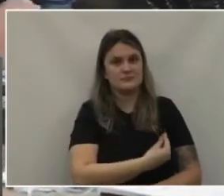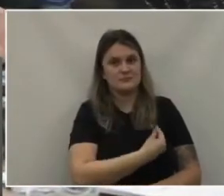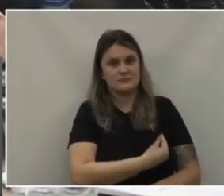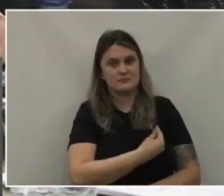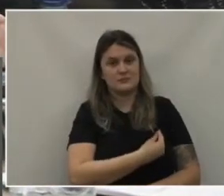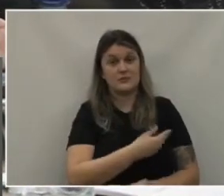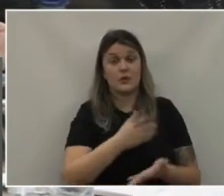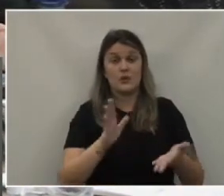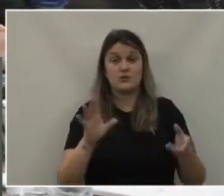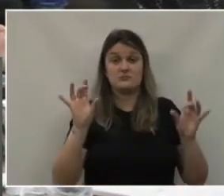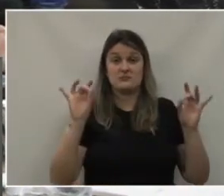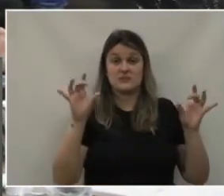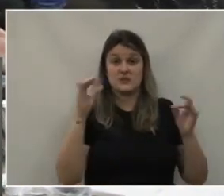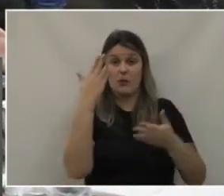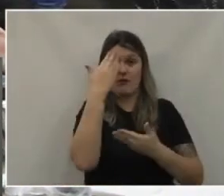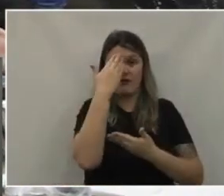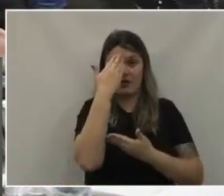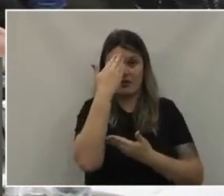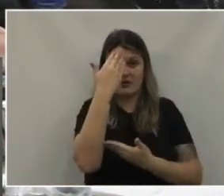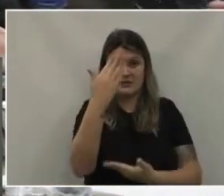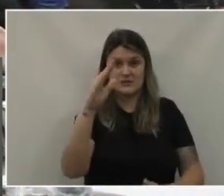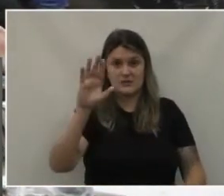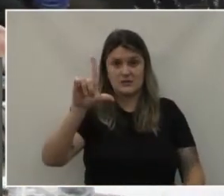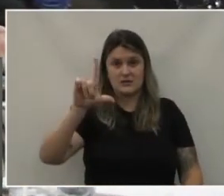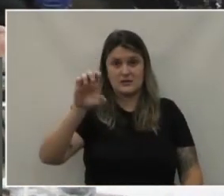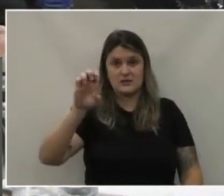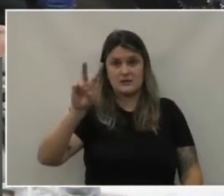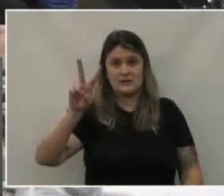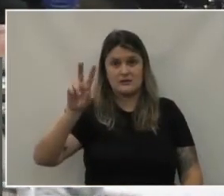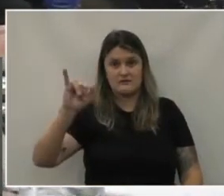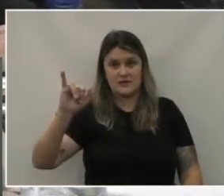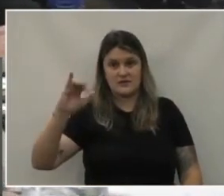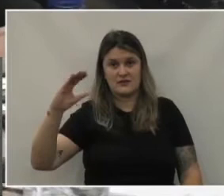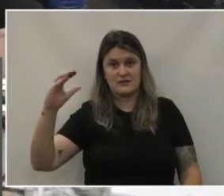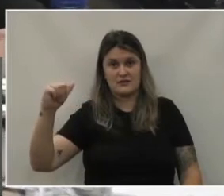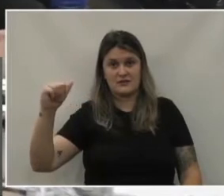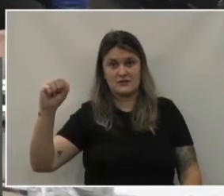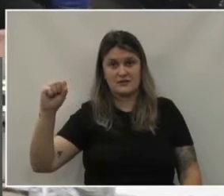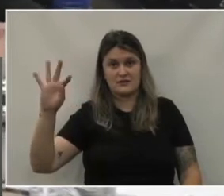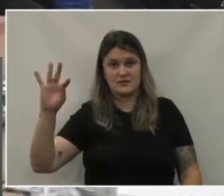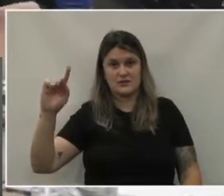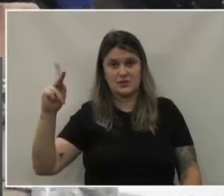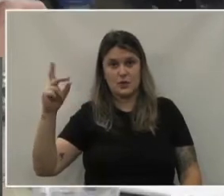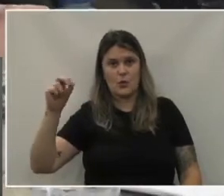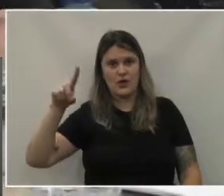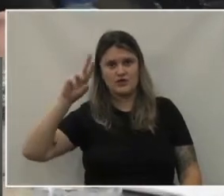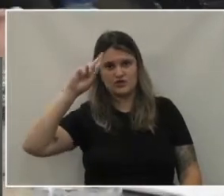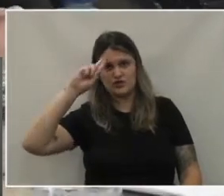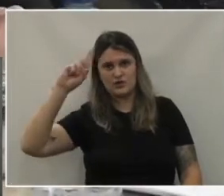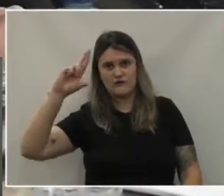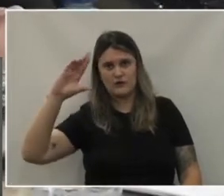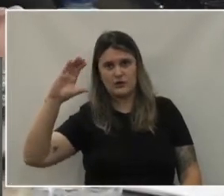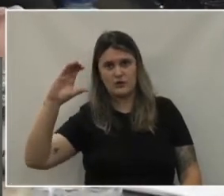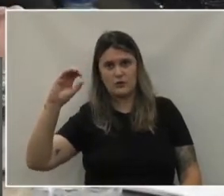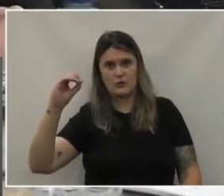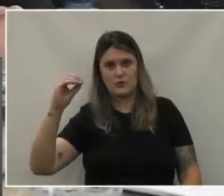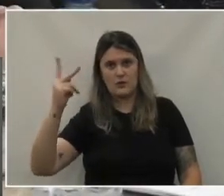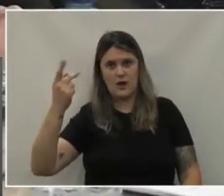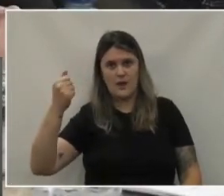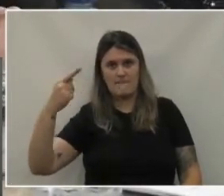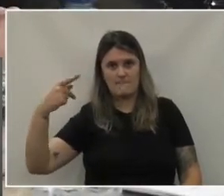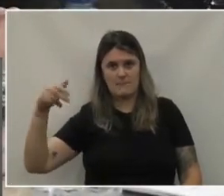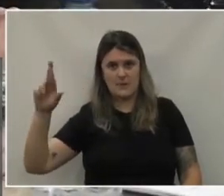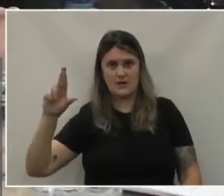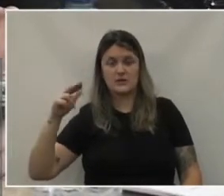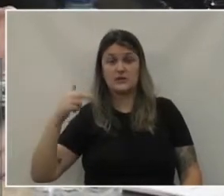agradecimento ao senhor Levi Castilho, chefe da Coapar aqui na Vitória. Desde o início de agosto já tinha feito um